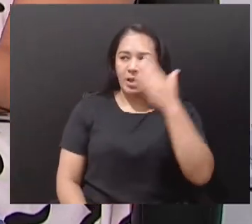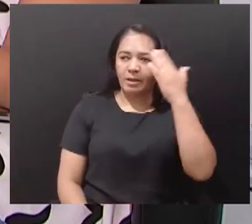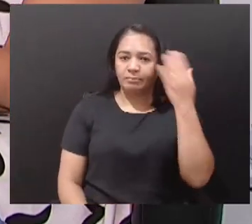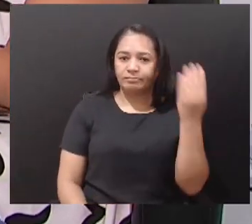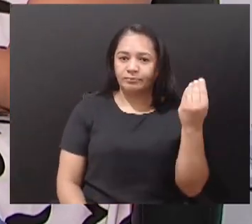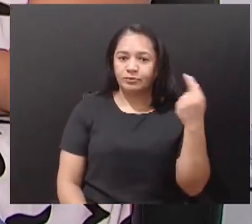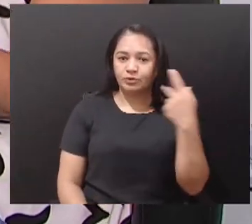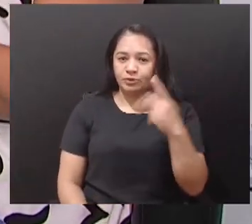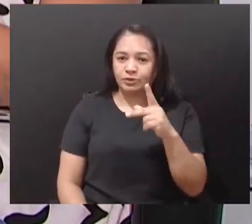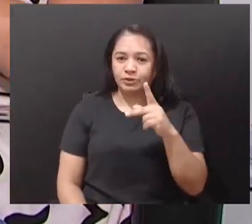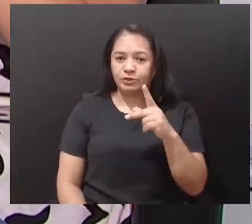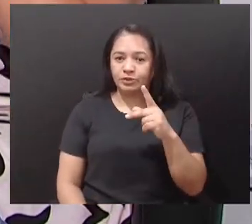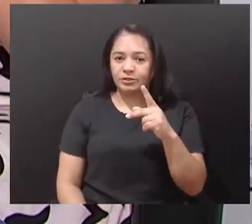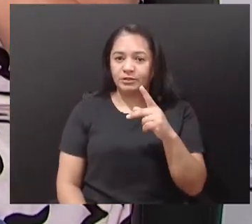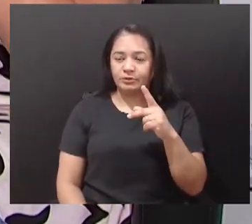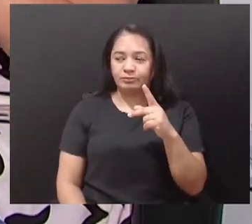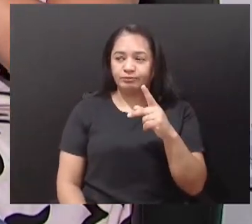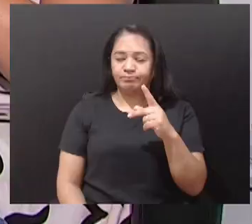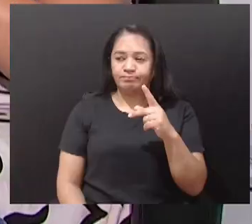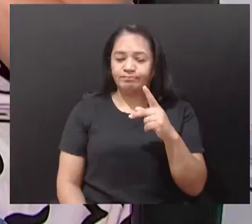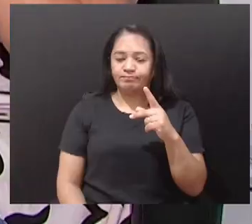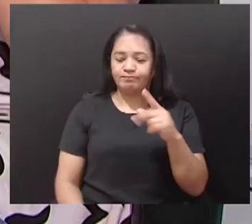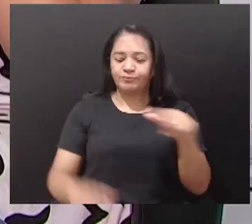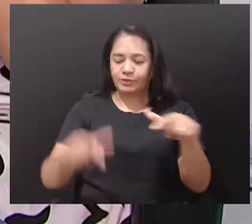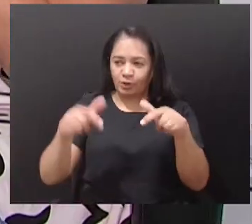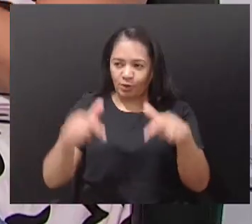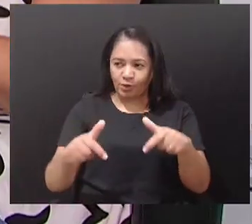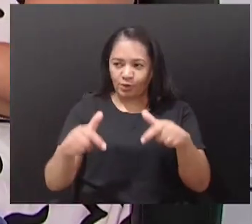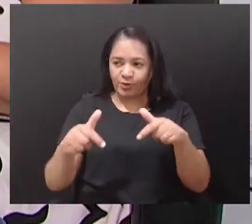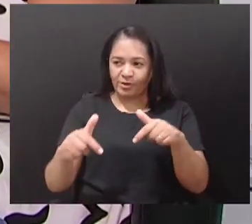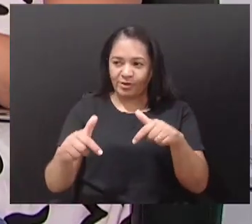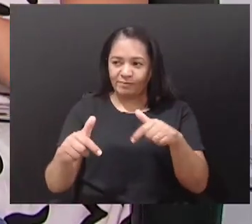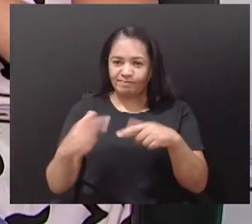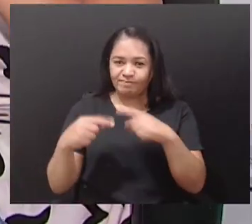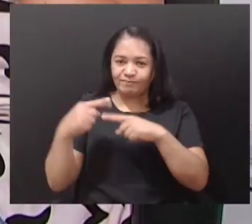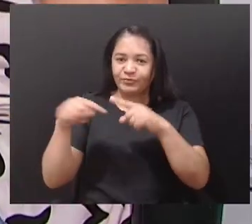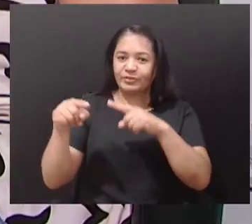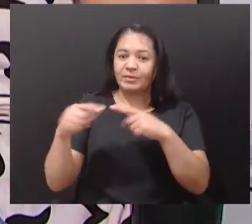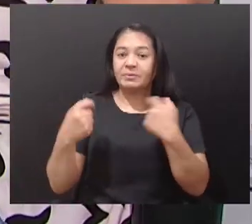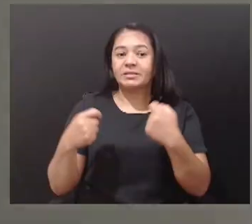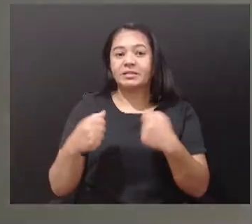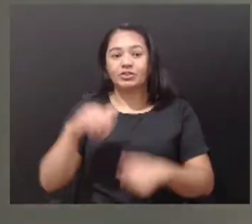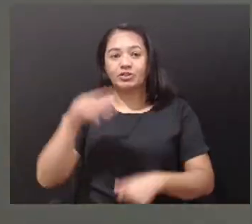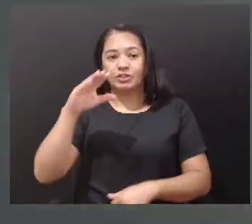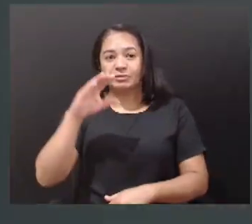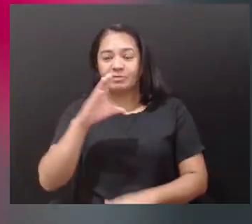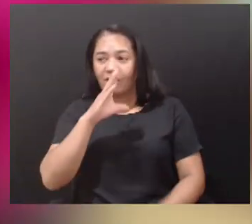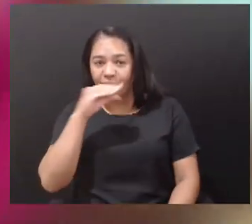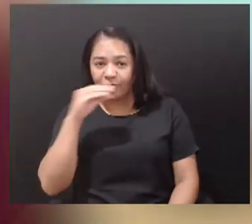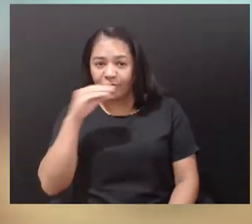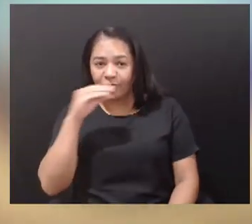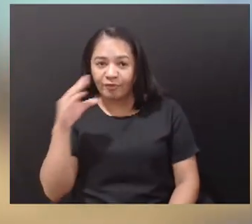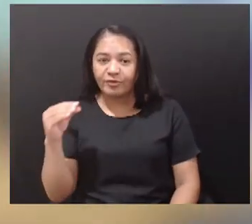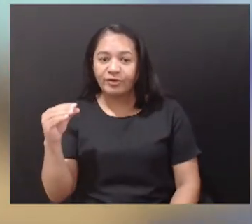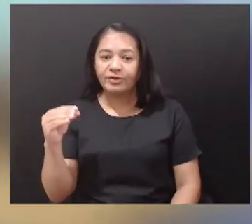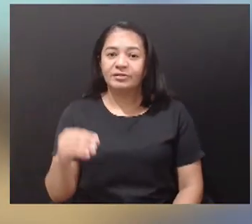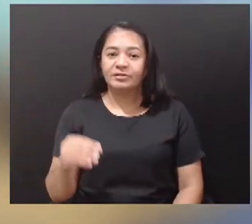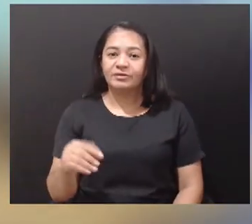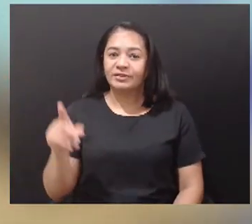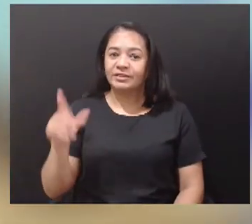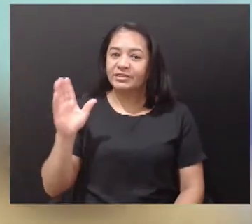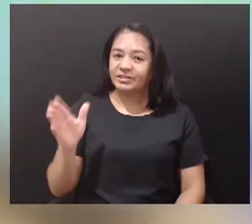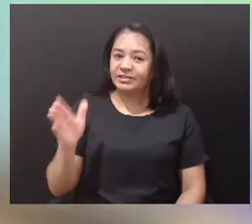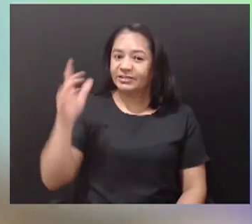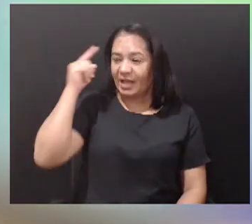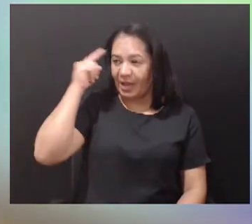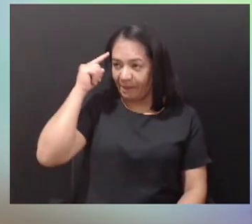atingir um certo patamar, você vai precisar de colaboradores, e você já pensa nisso, ou